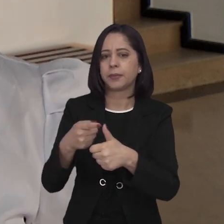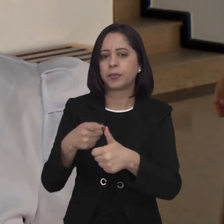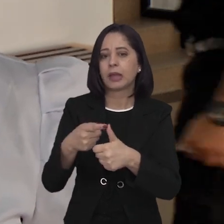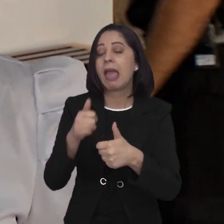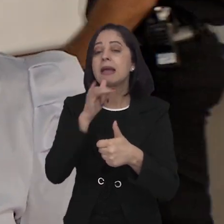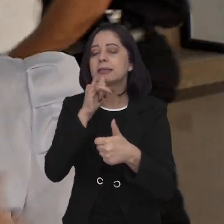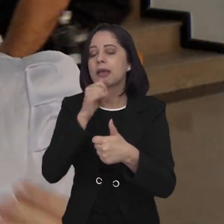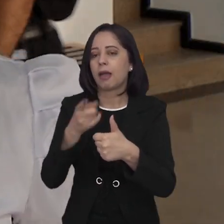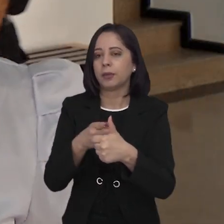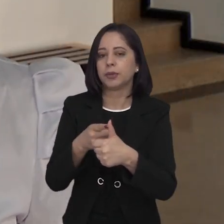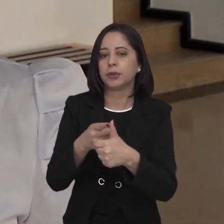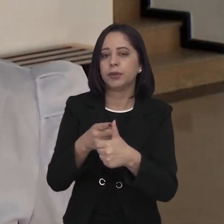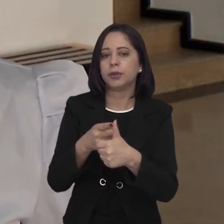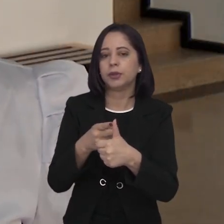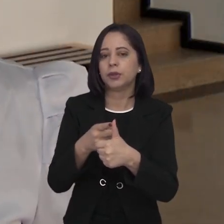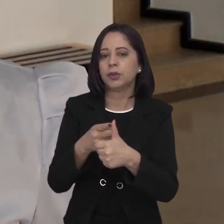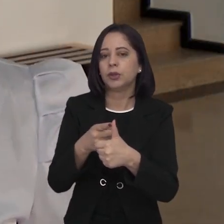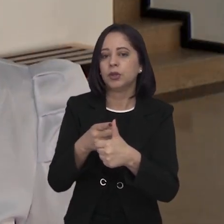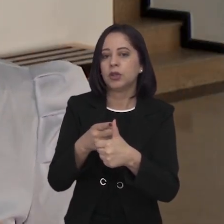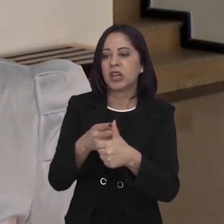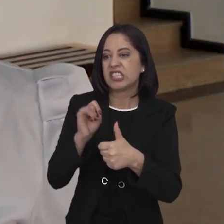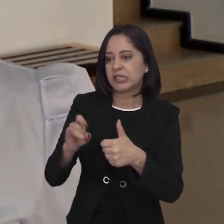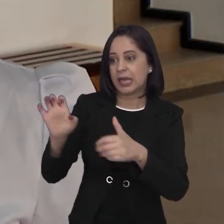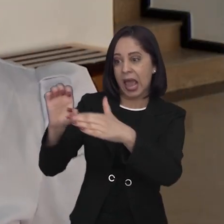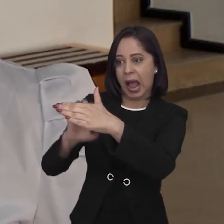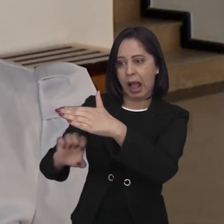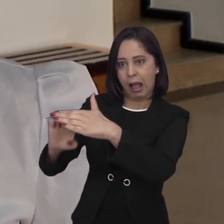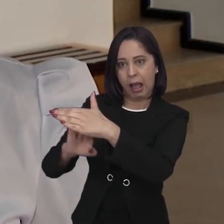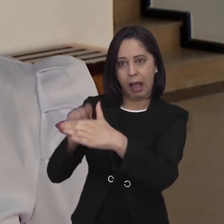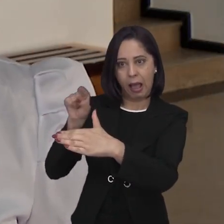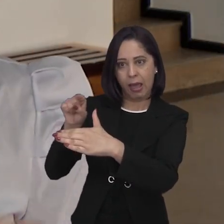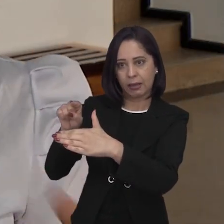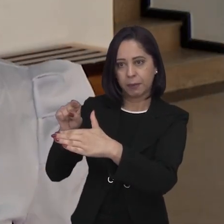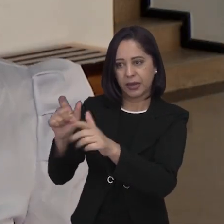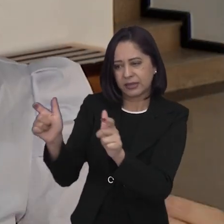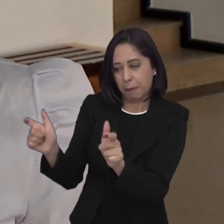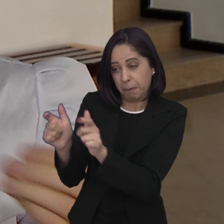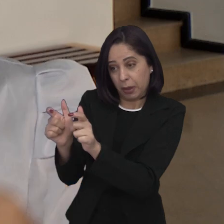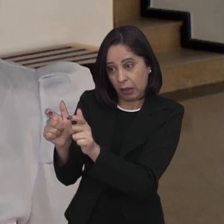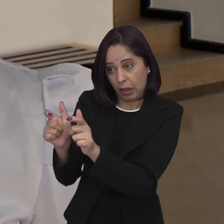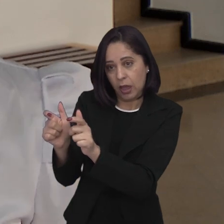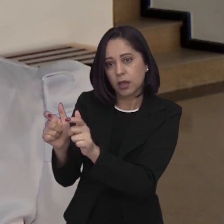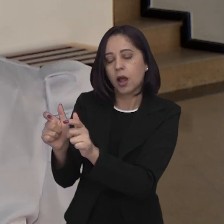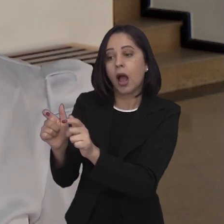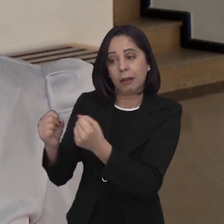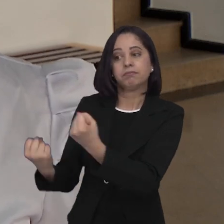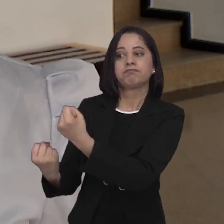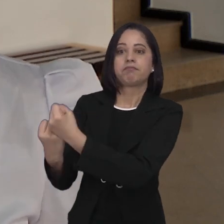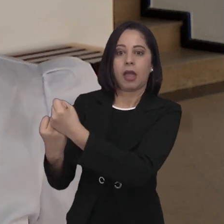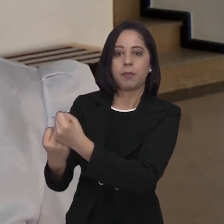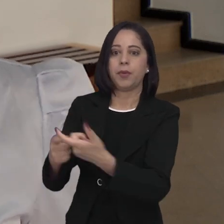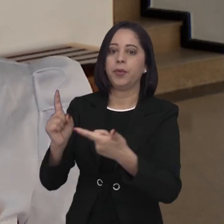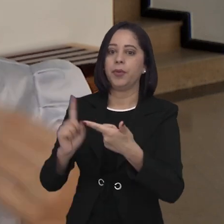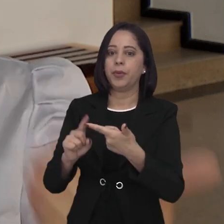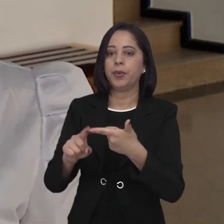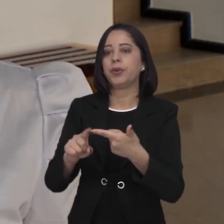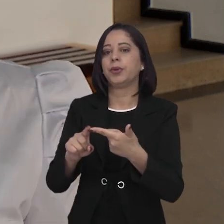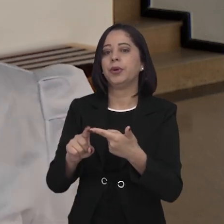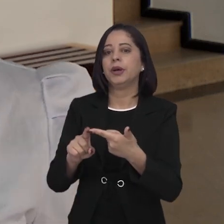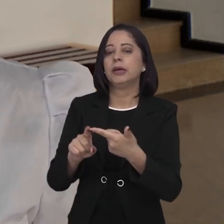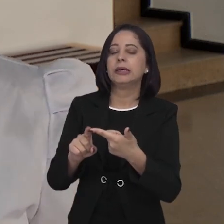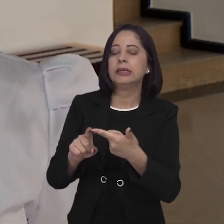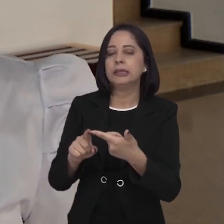na lei, né? Como, por exemplo, um tratamento favorecido a pequenas empresas, empresas de pequeno porte, né? Uma margem